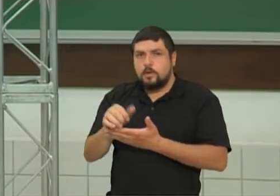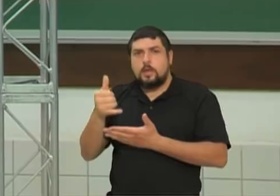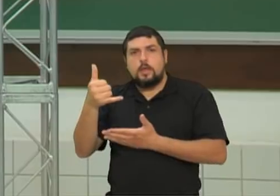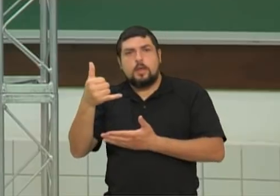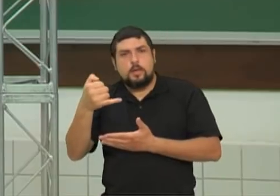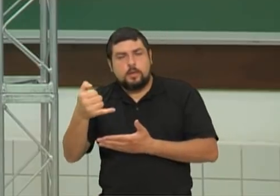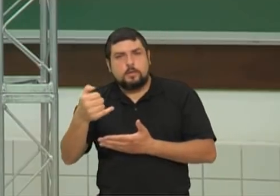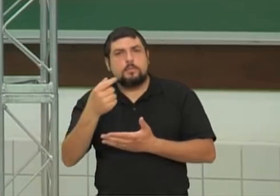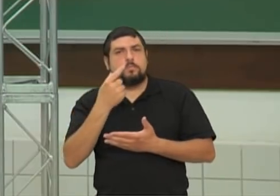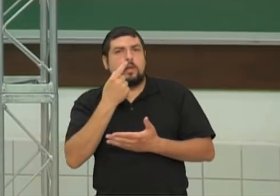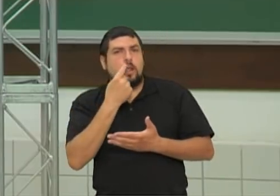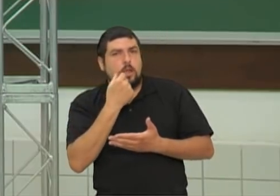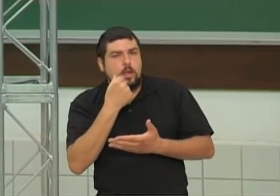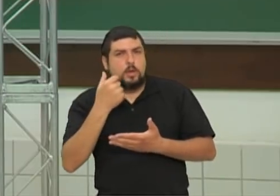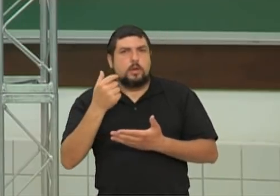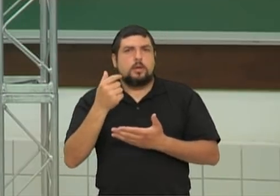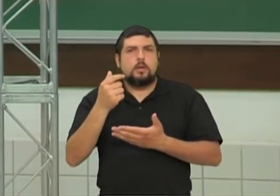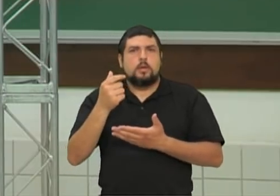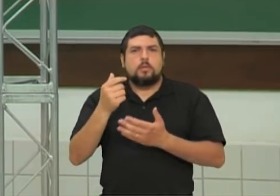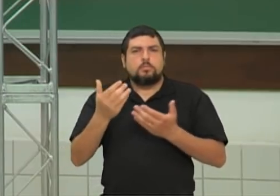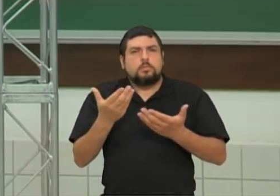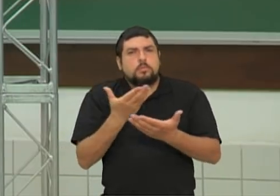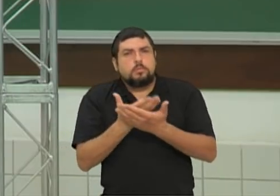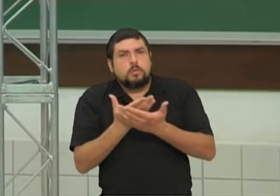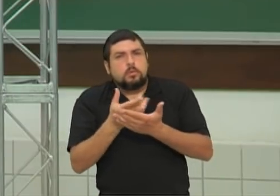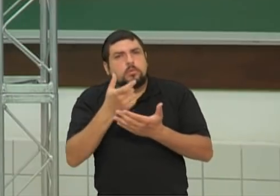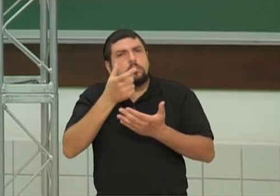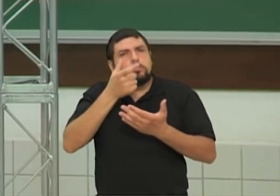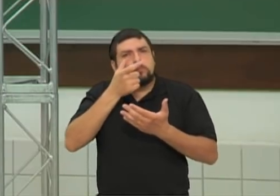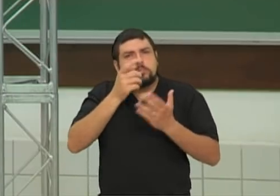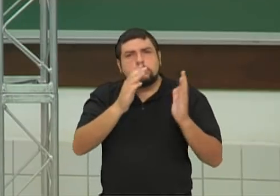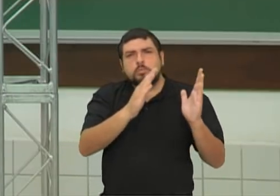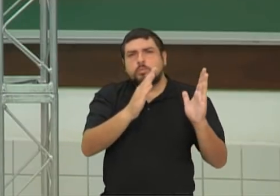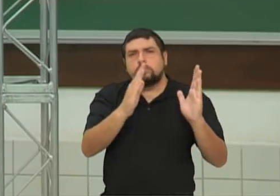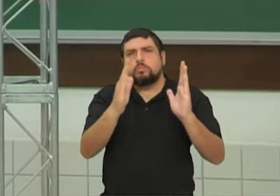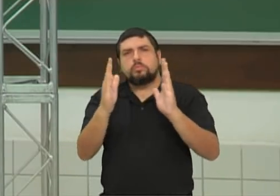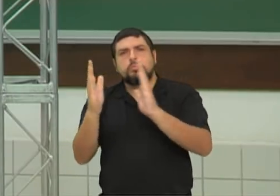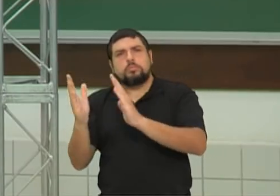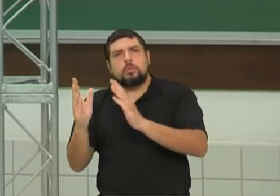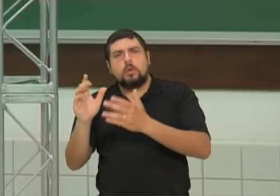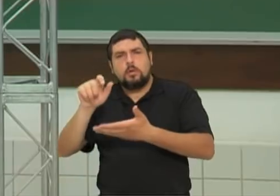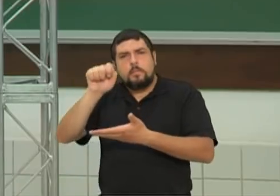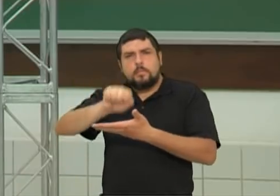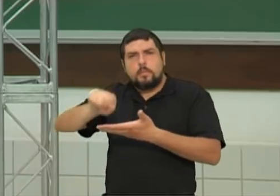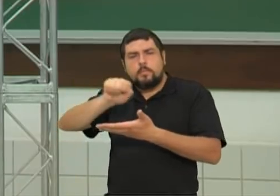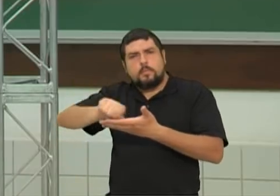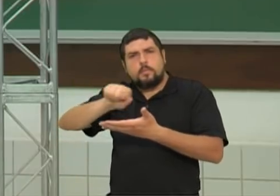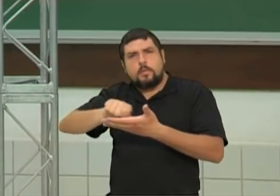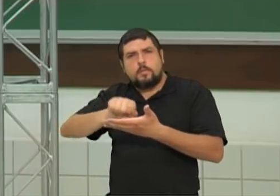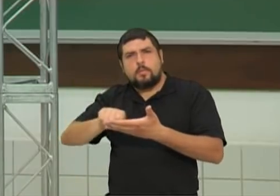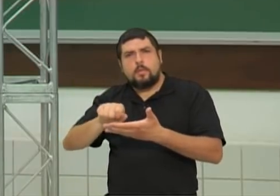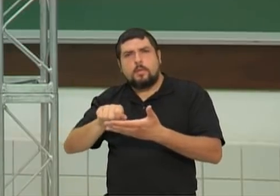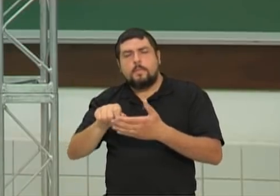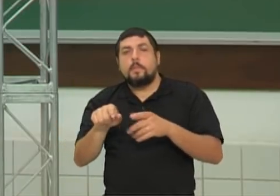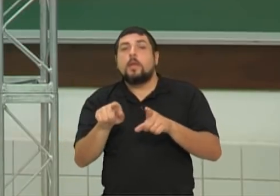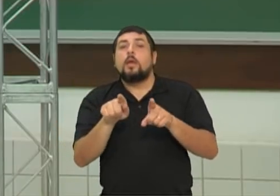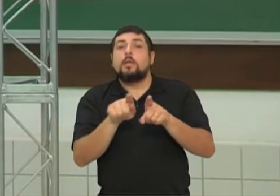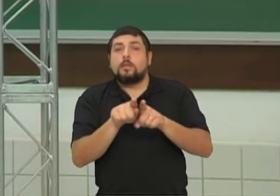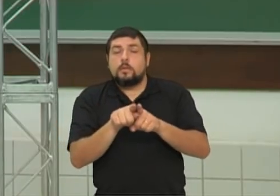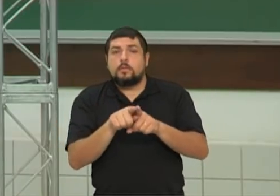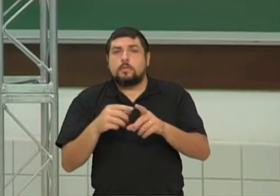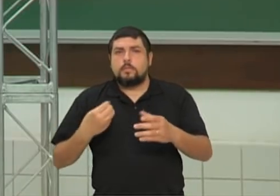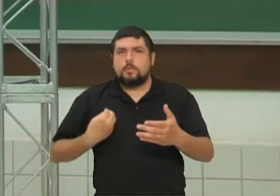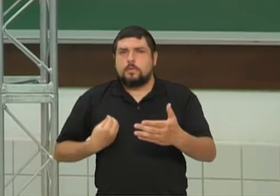as reflexões que nós vamos começar aqui na nossa aula, para você desenvolver as suas atividades. E também não esqueça que mudou a forma